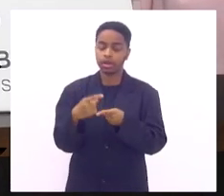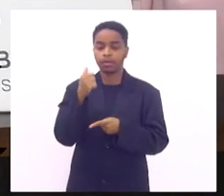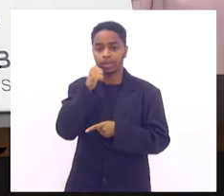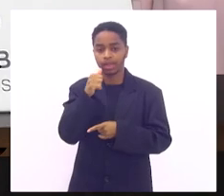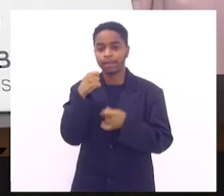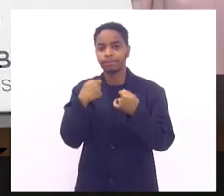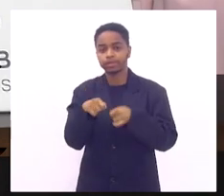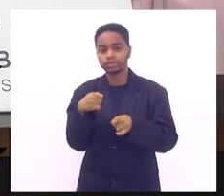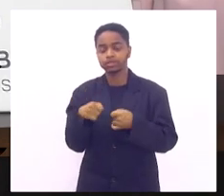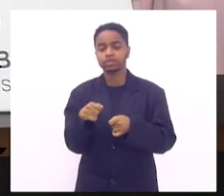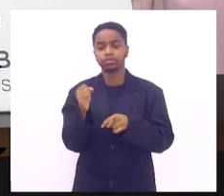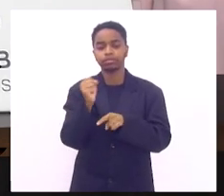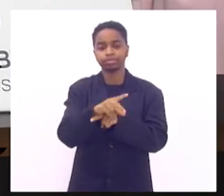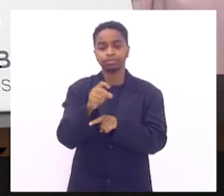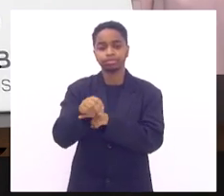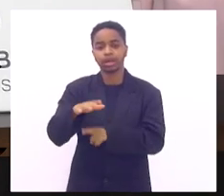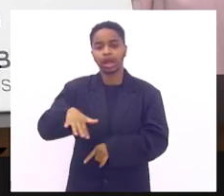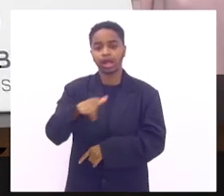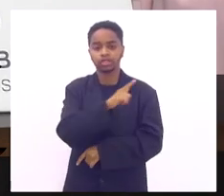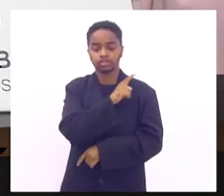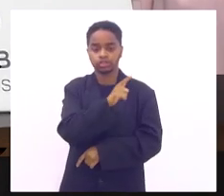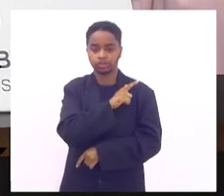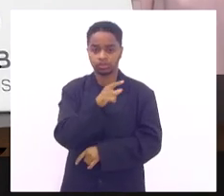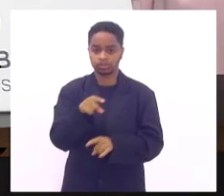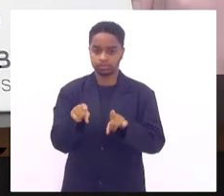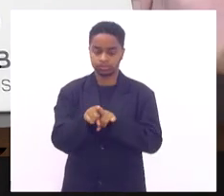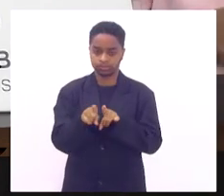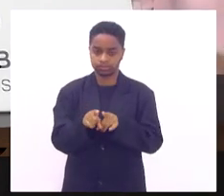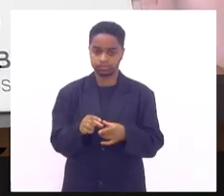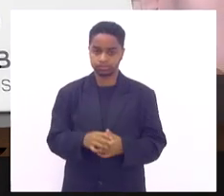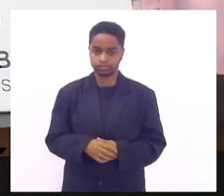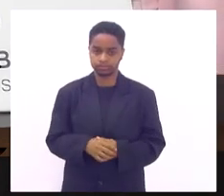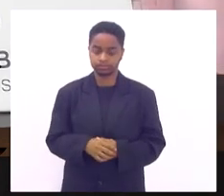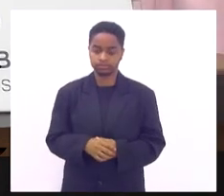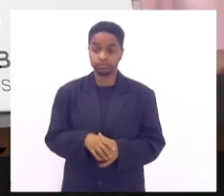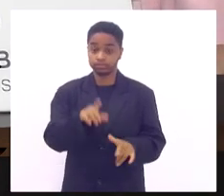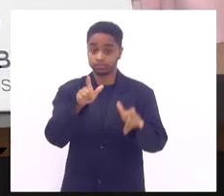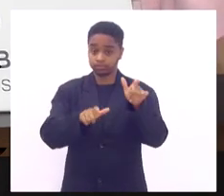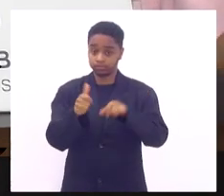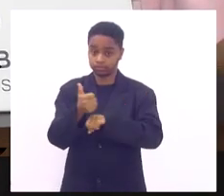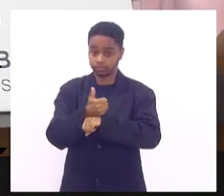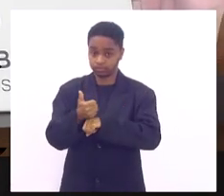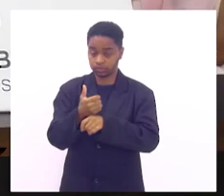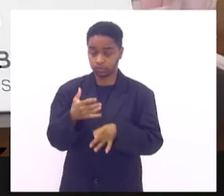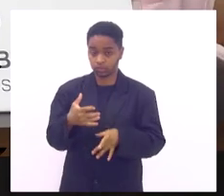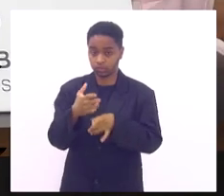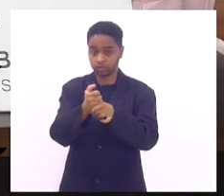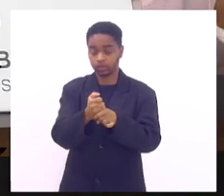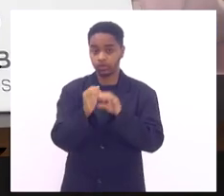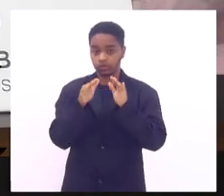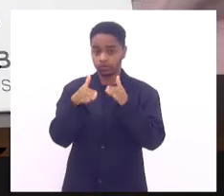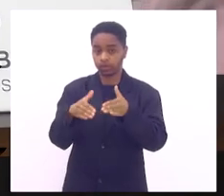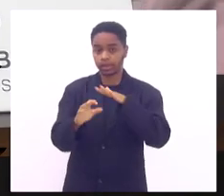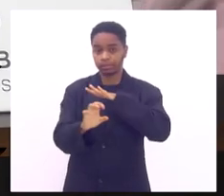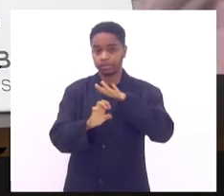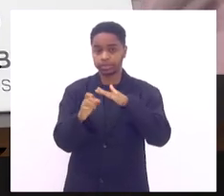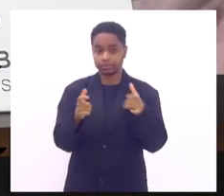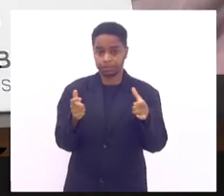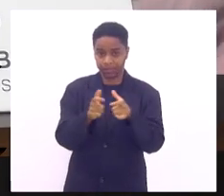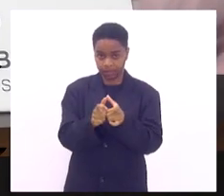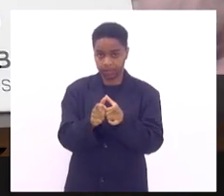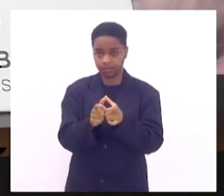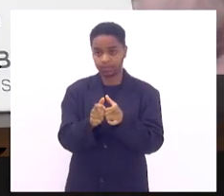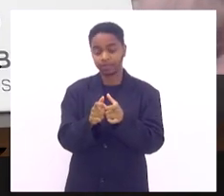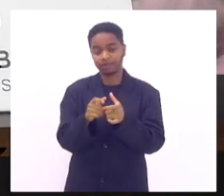ter o lugar dela no cargo de gestão. O contador, para as empresas pequenas e microempresas, na verdade,